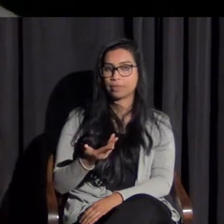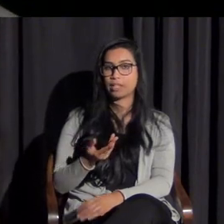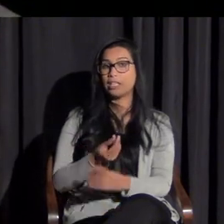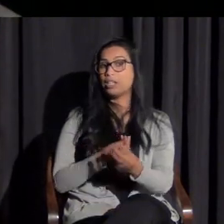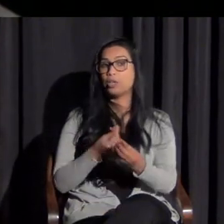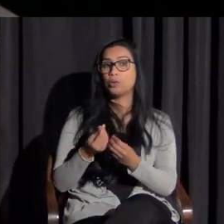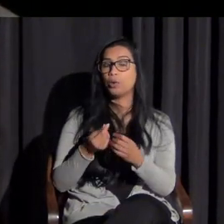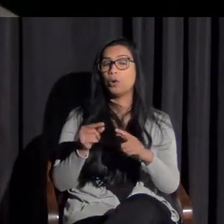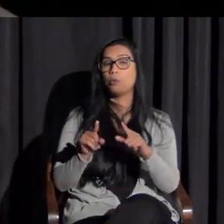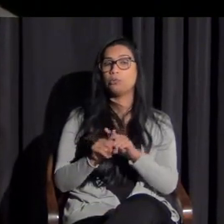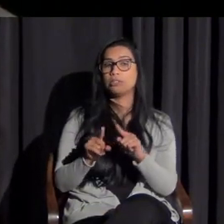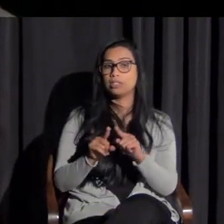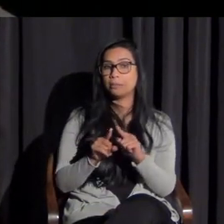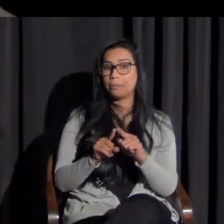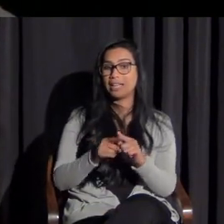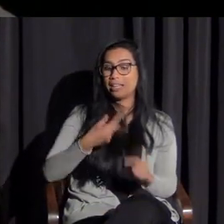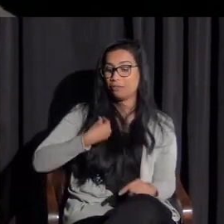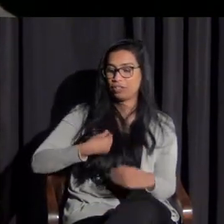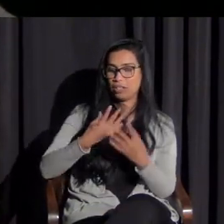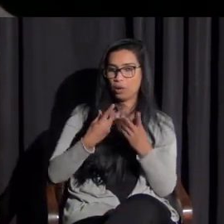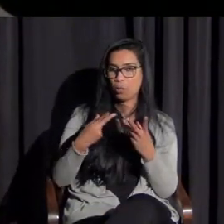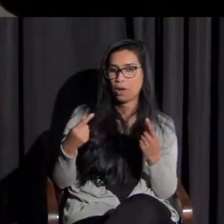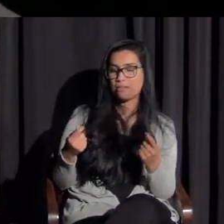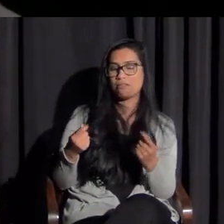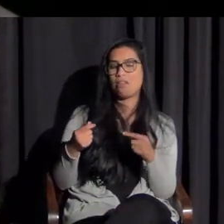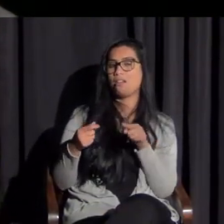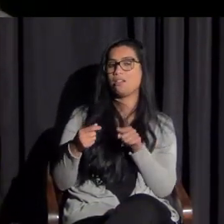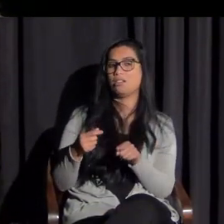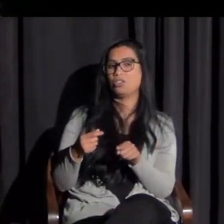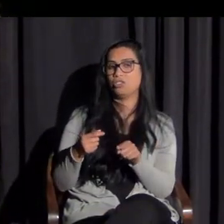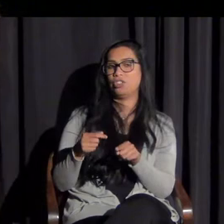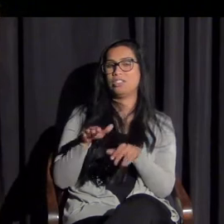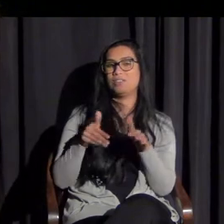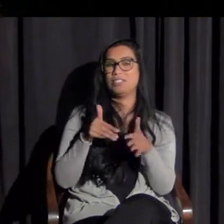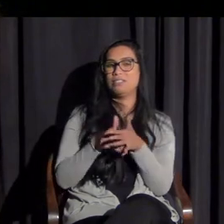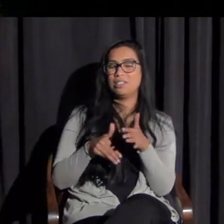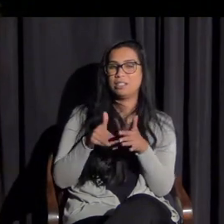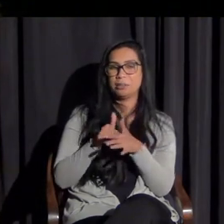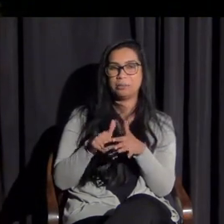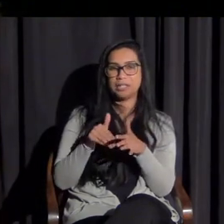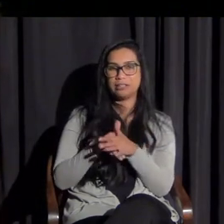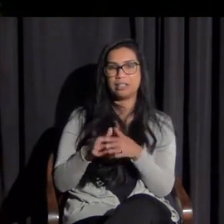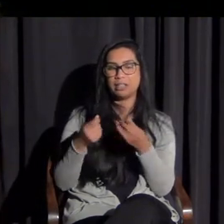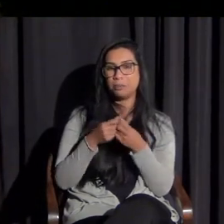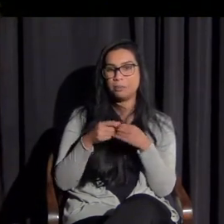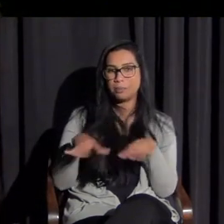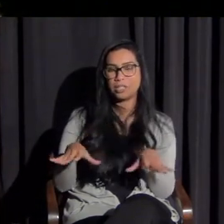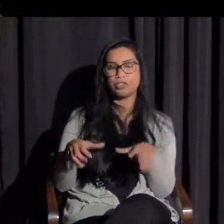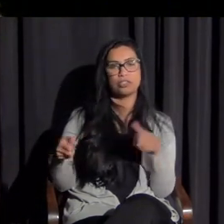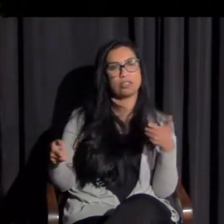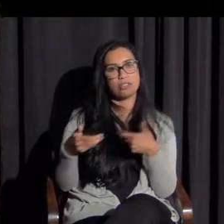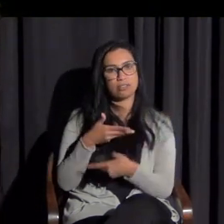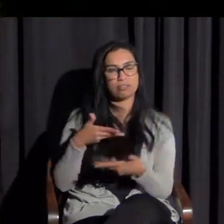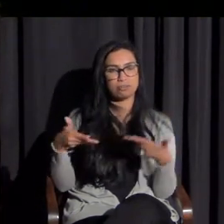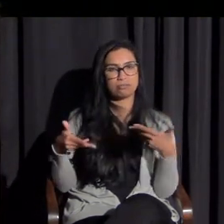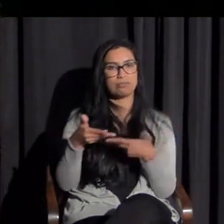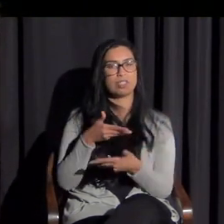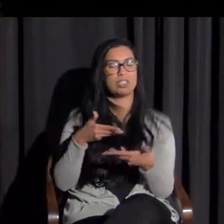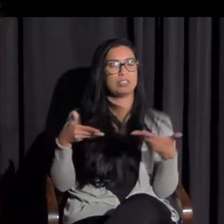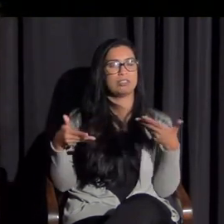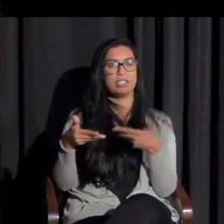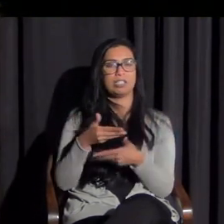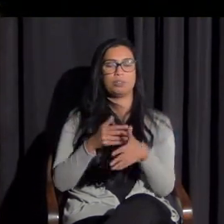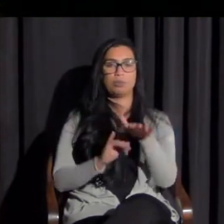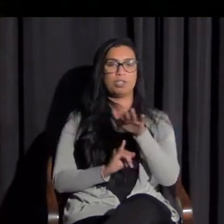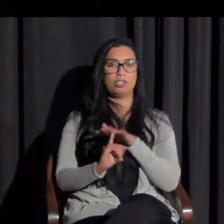as condições de vida dessas famílias interferem e afeta também essas relações com as instituições educacionais.